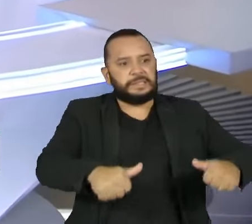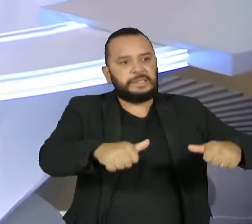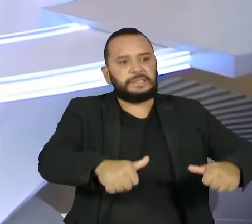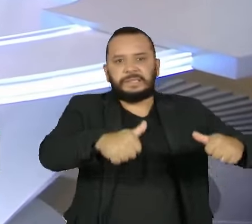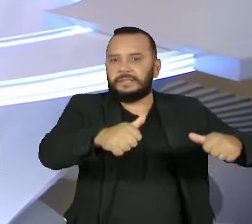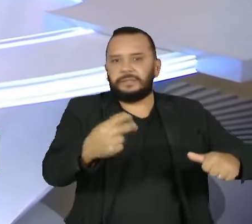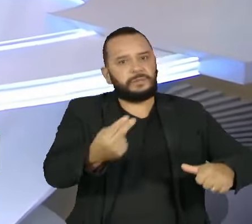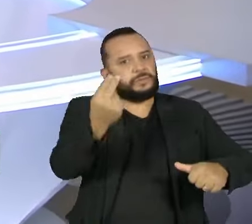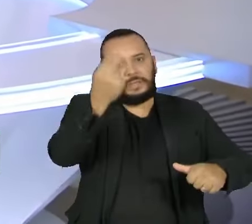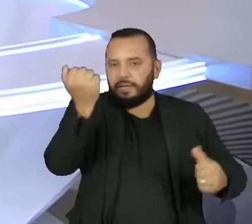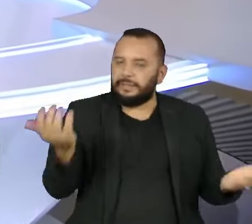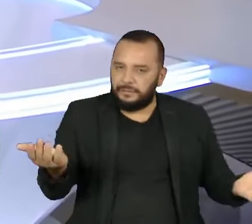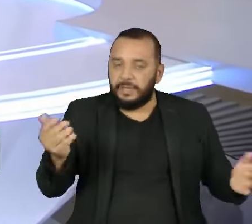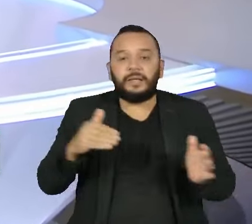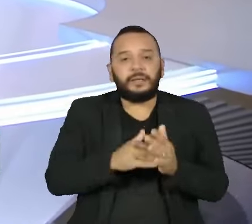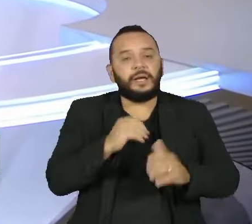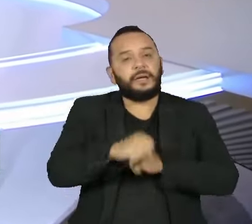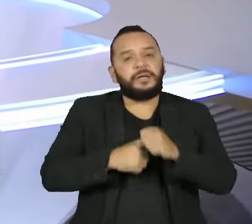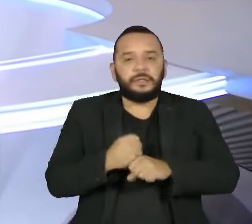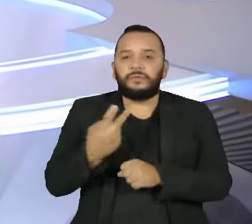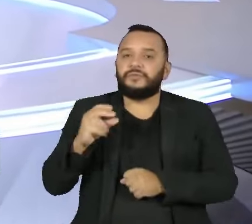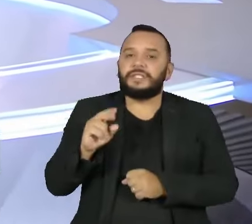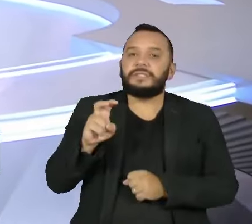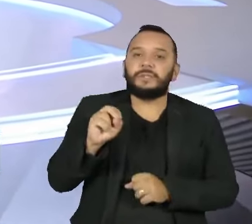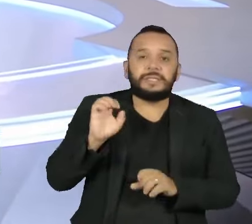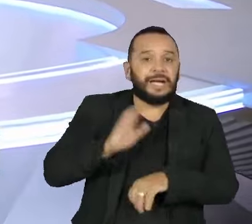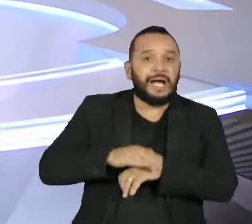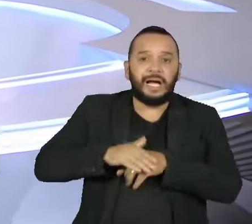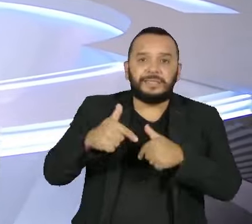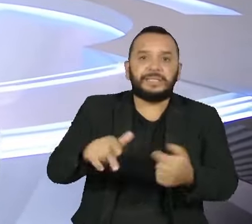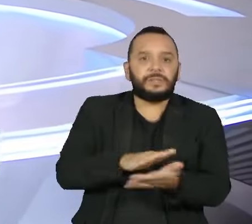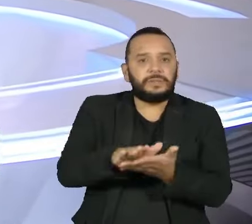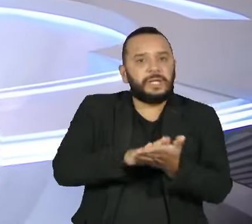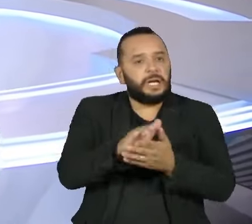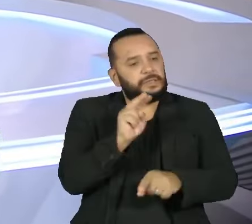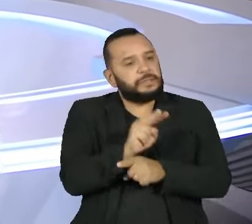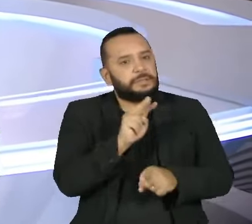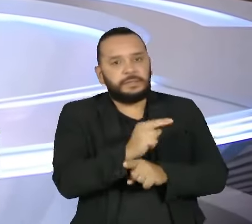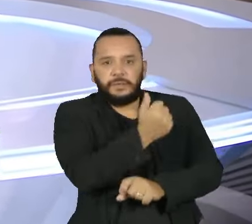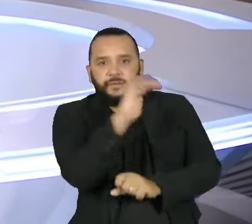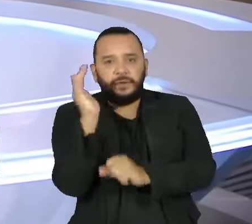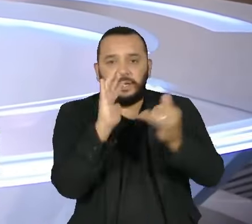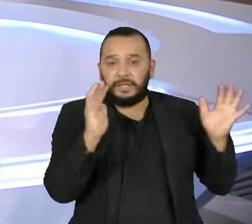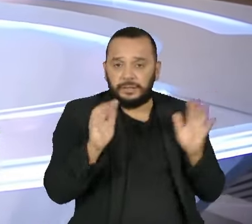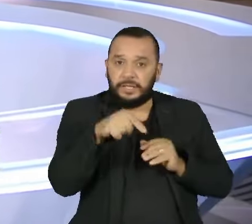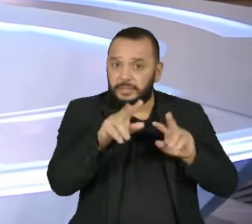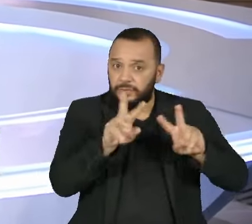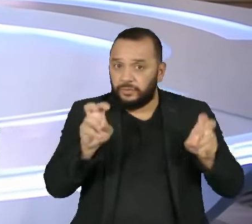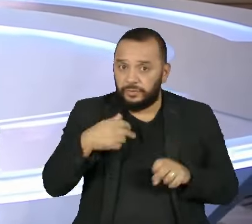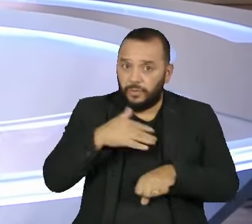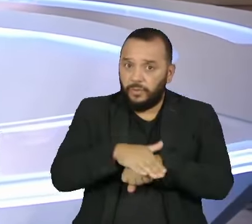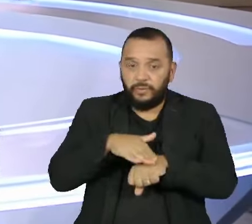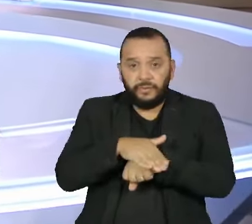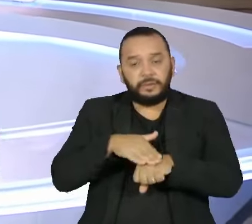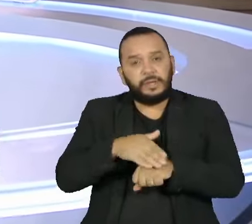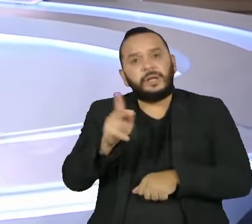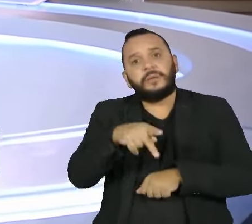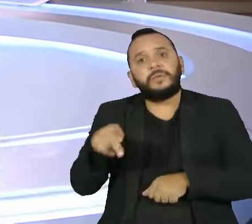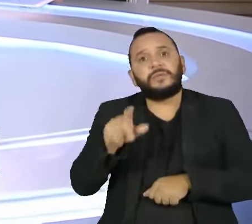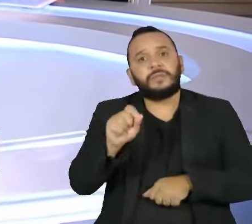2050 se ações importantes não forem adotadas para manter a floresta viva sobre este assunto eu conversei com a